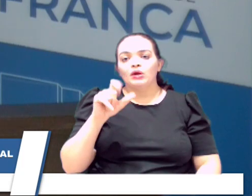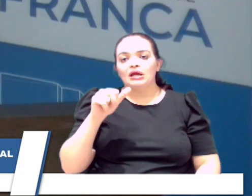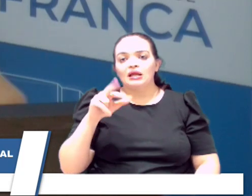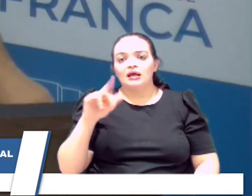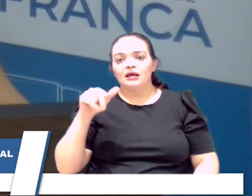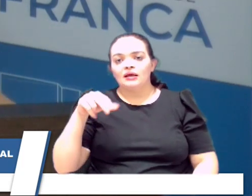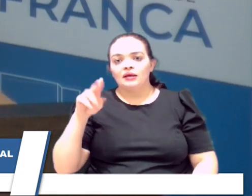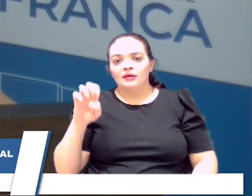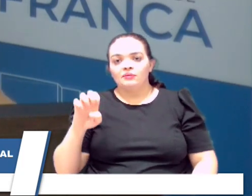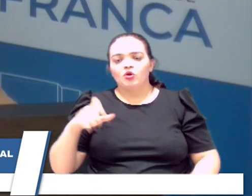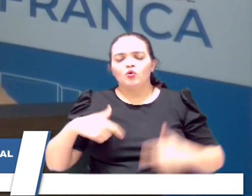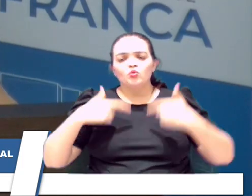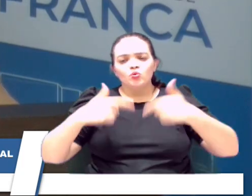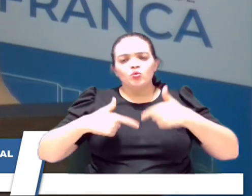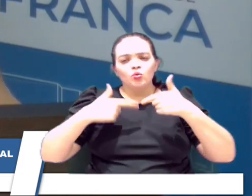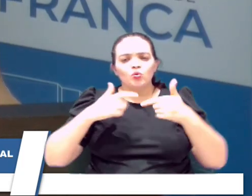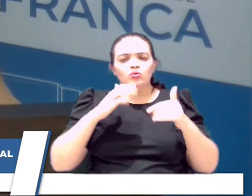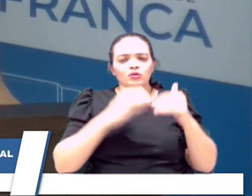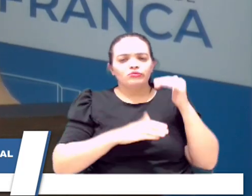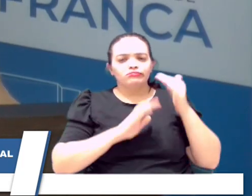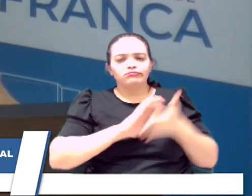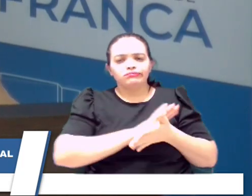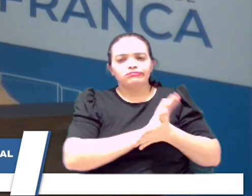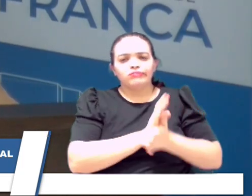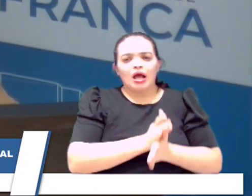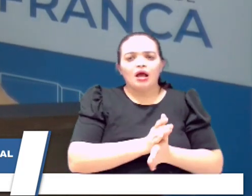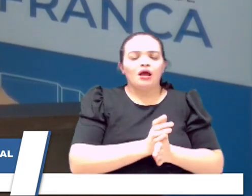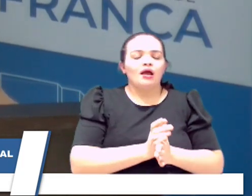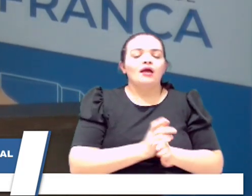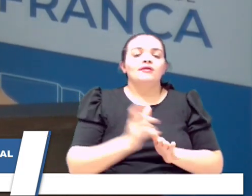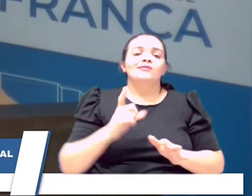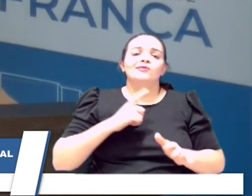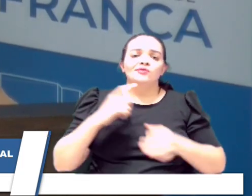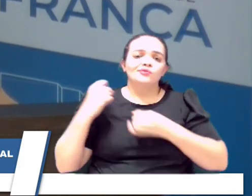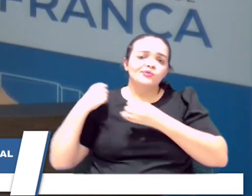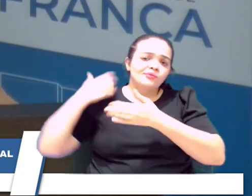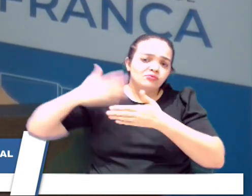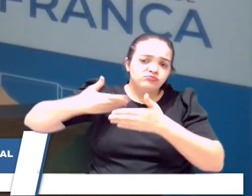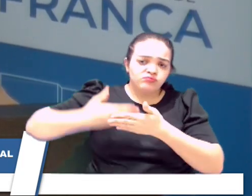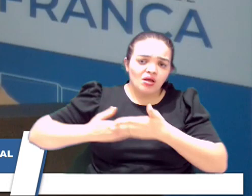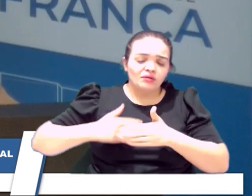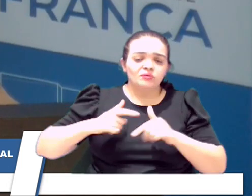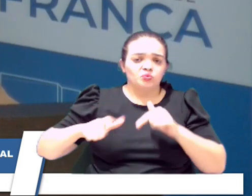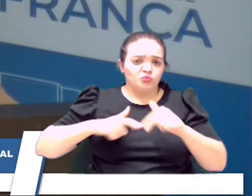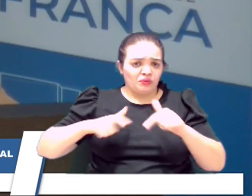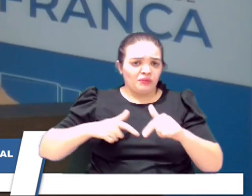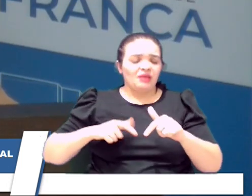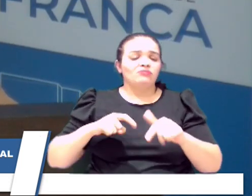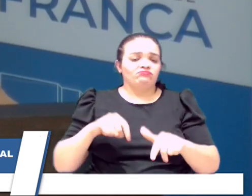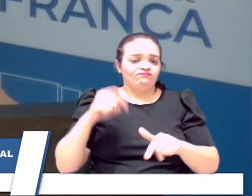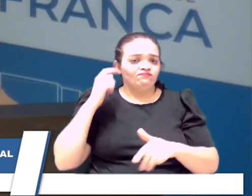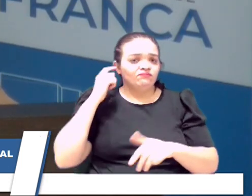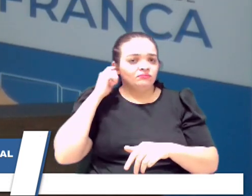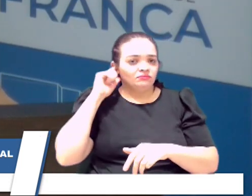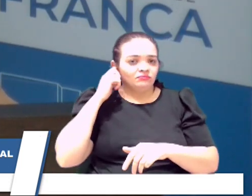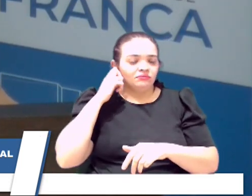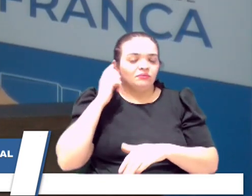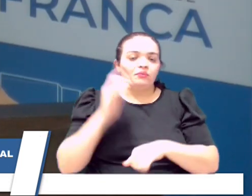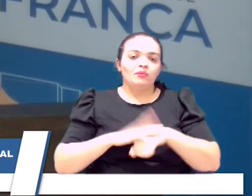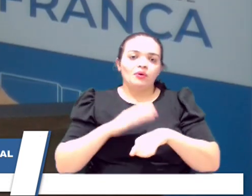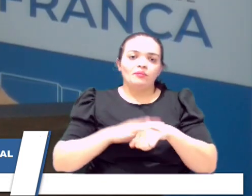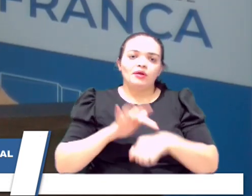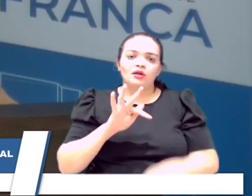é uma luta contra o preconceito, e se não bastasse tudo que a gente fazer hoje, nesse momento, a Flor da Vida sofre